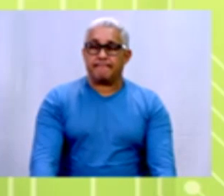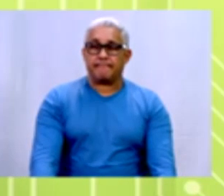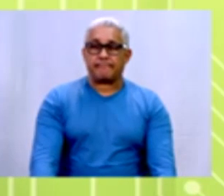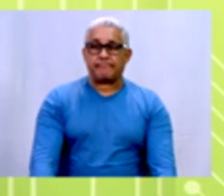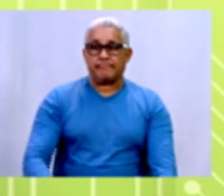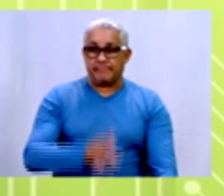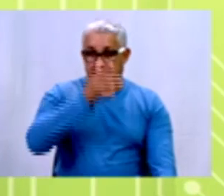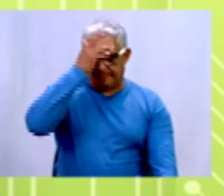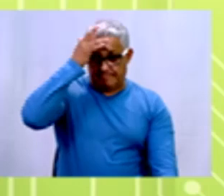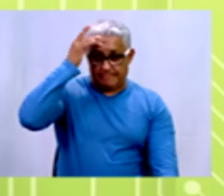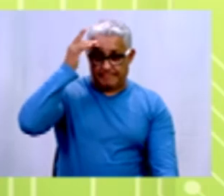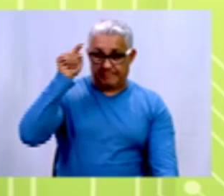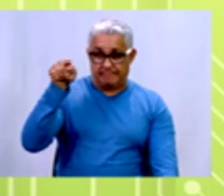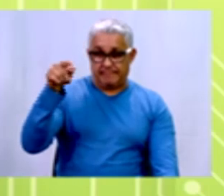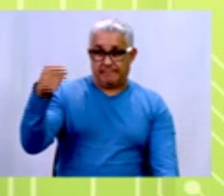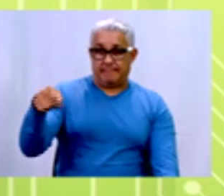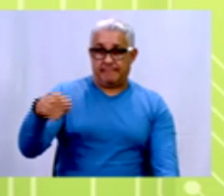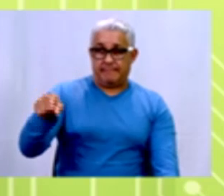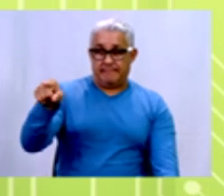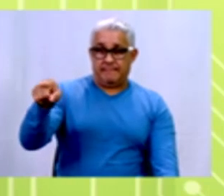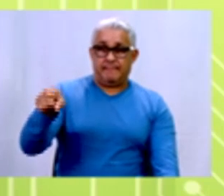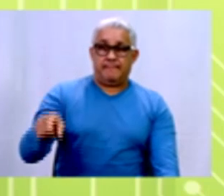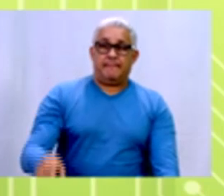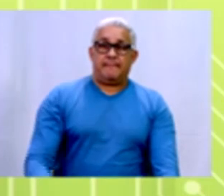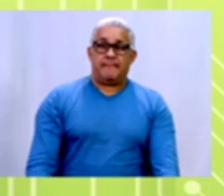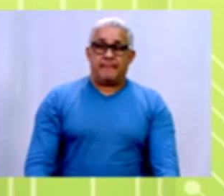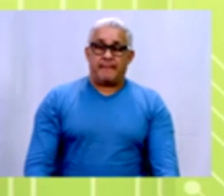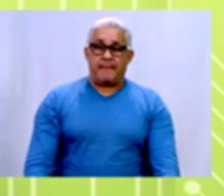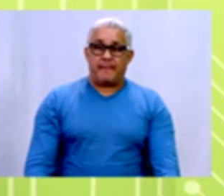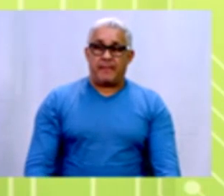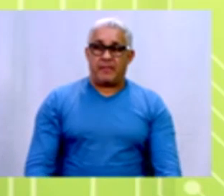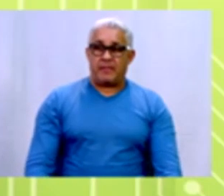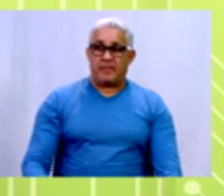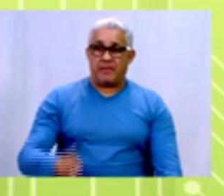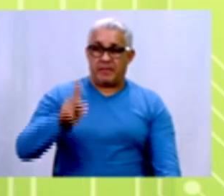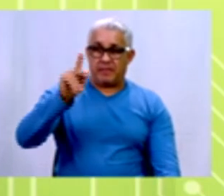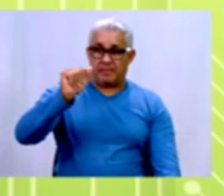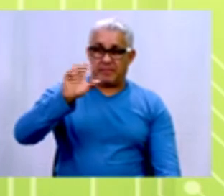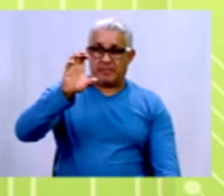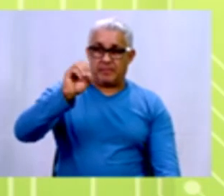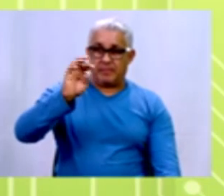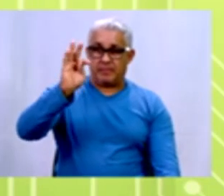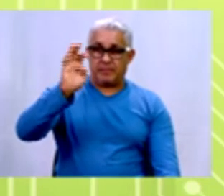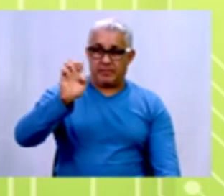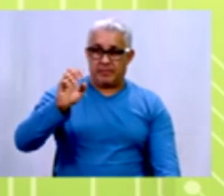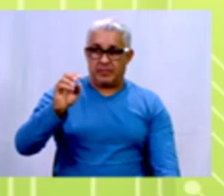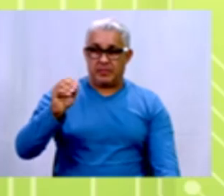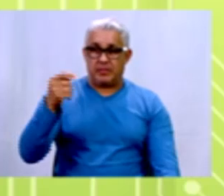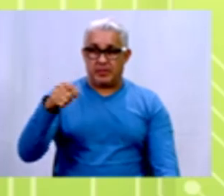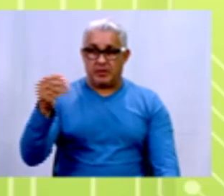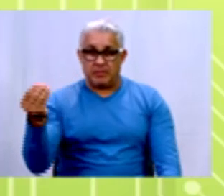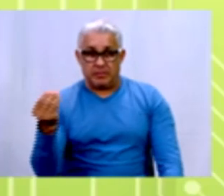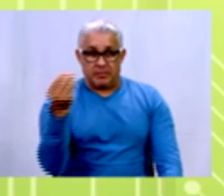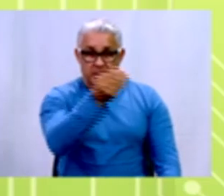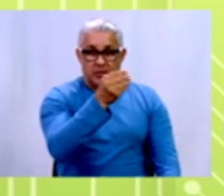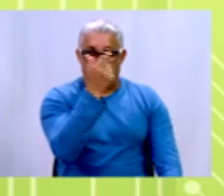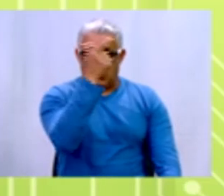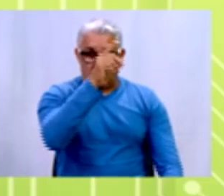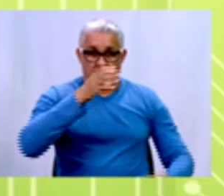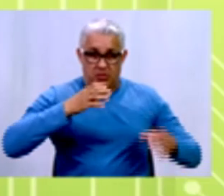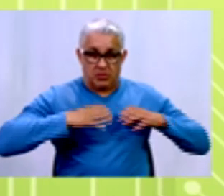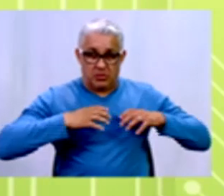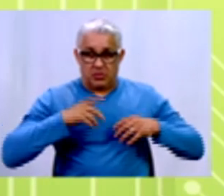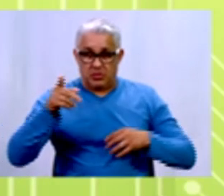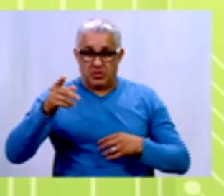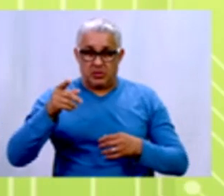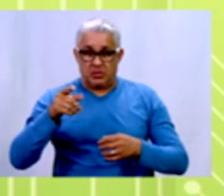uma pessoa ela precisa que determinado pacote seja entregue em outra cidade. E ela